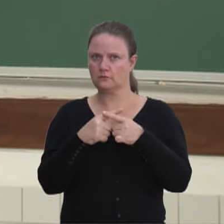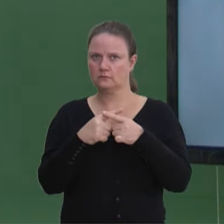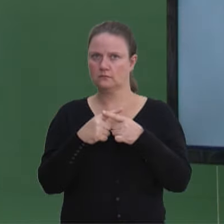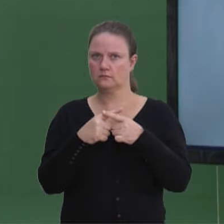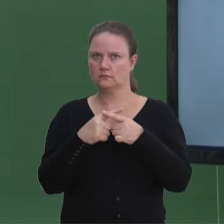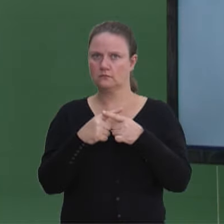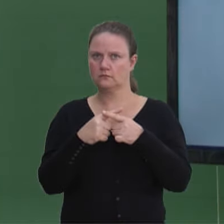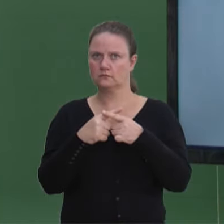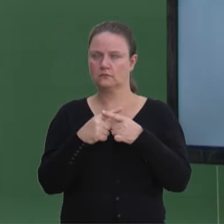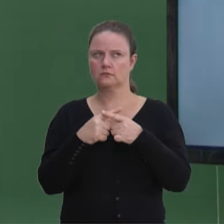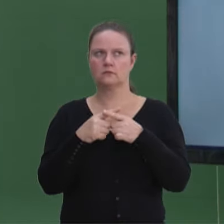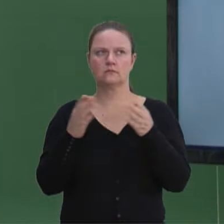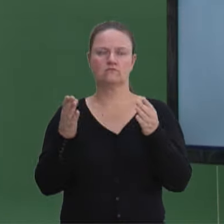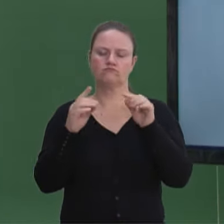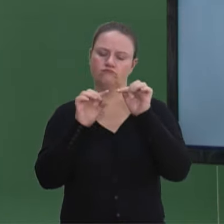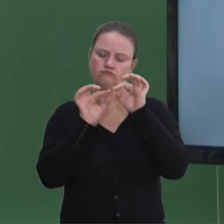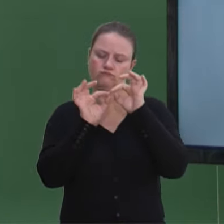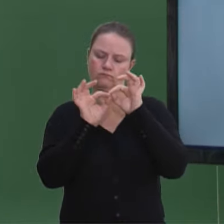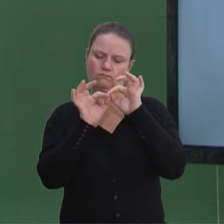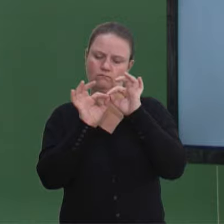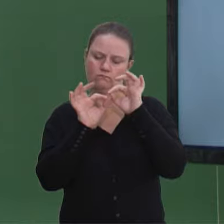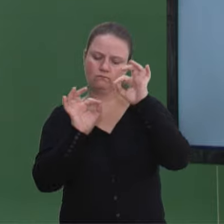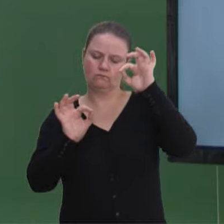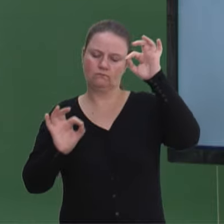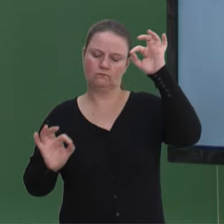minha diagonal principal, né?